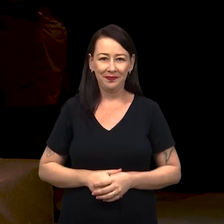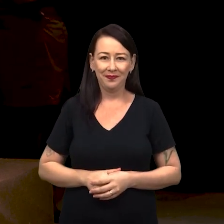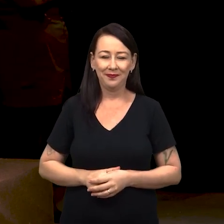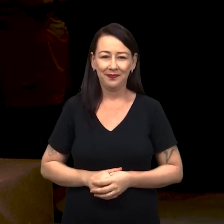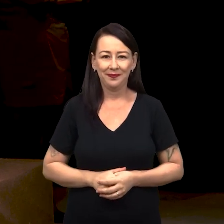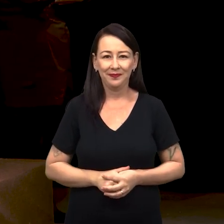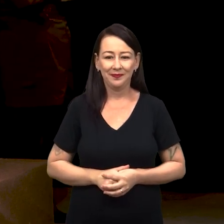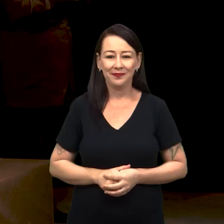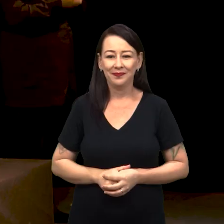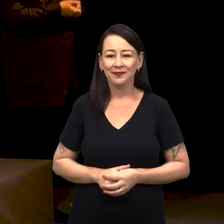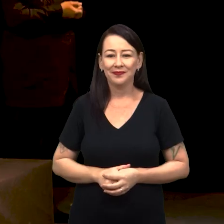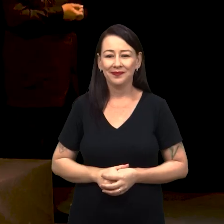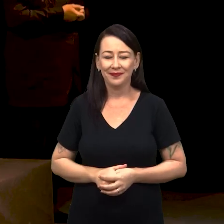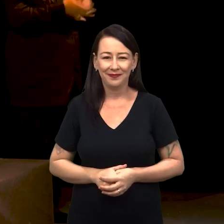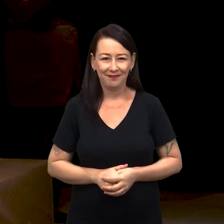Mais perguntas?